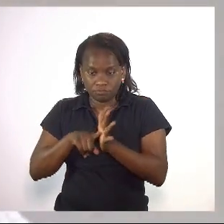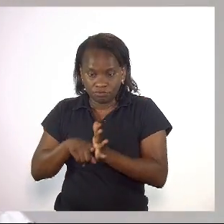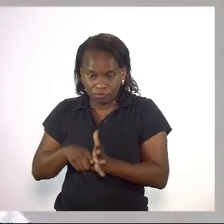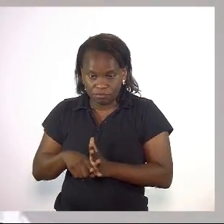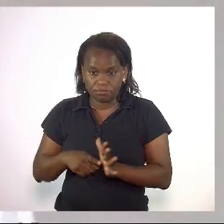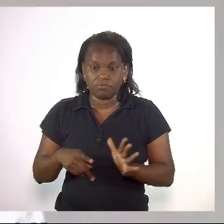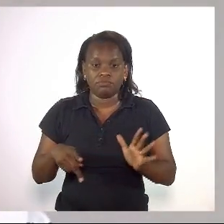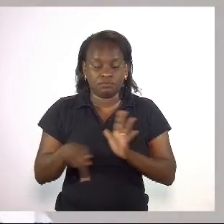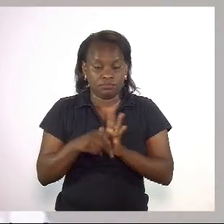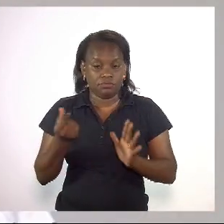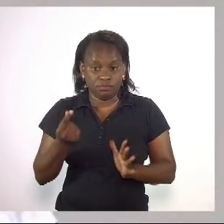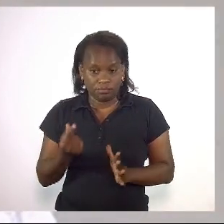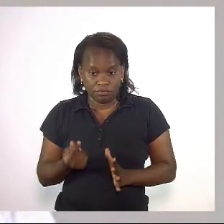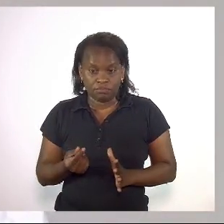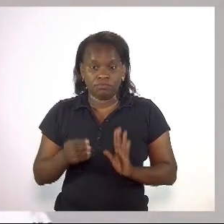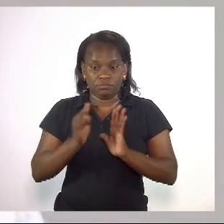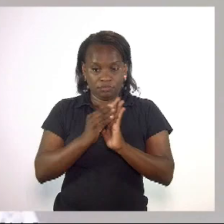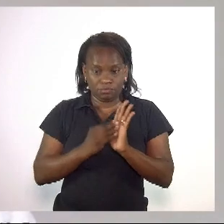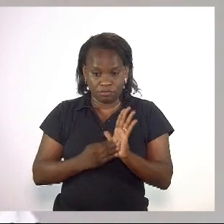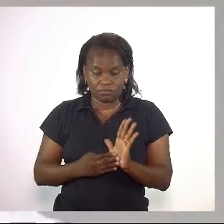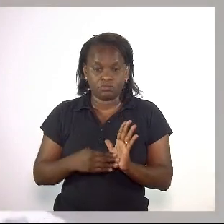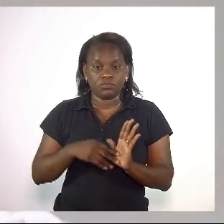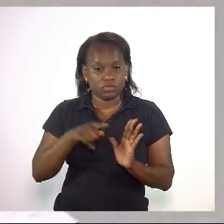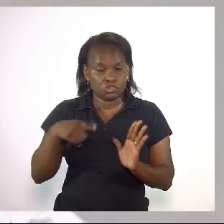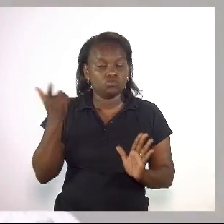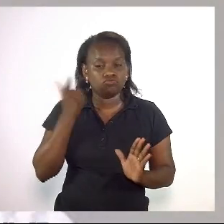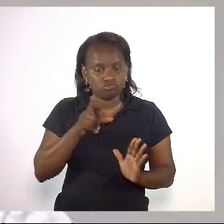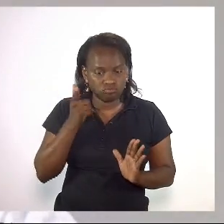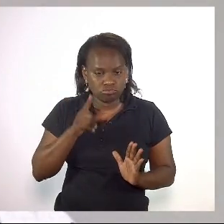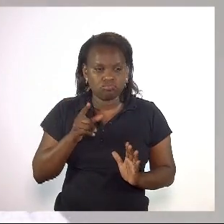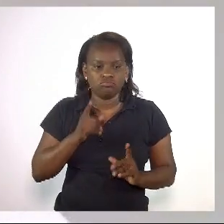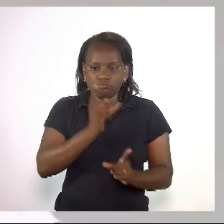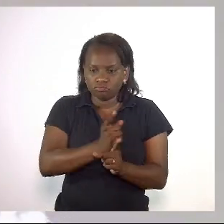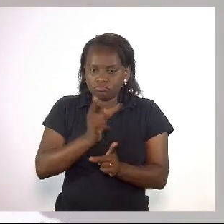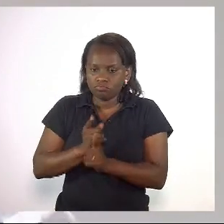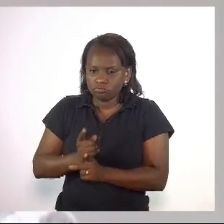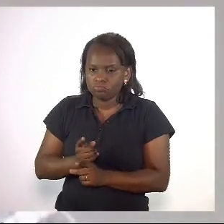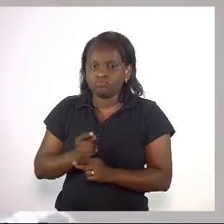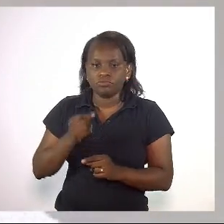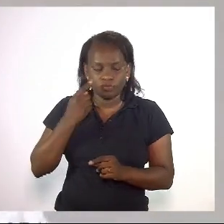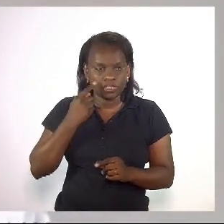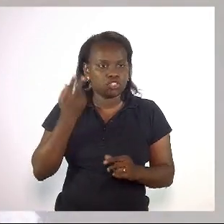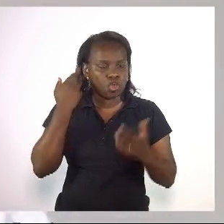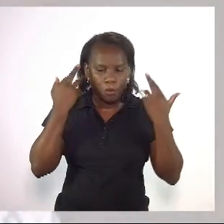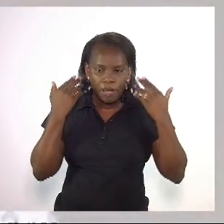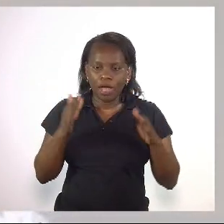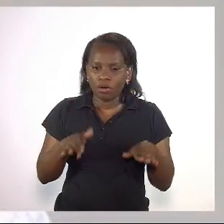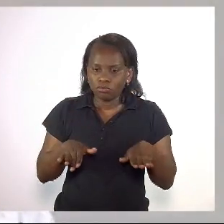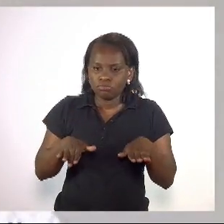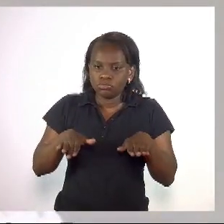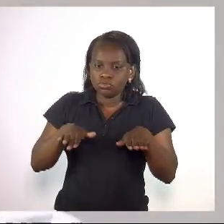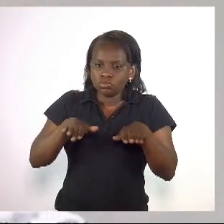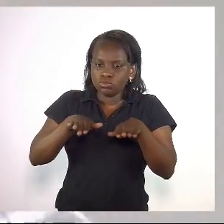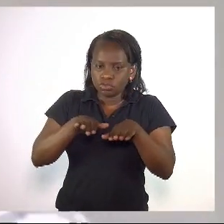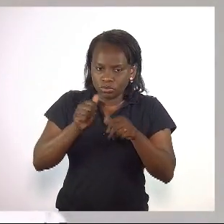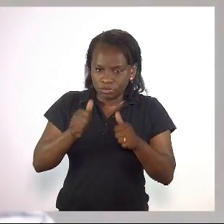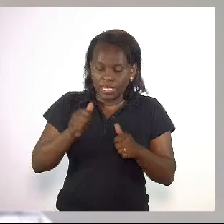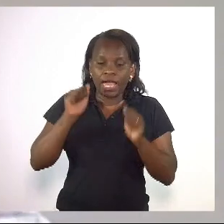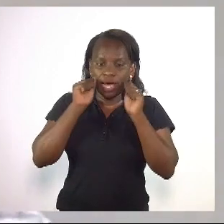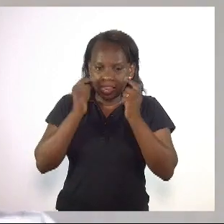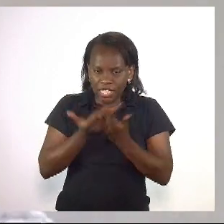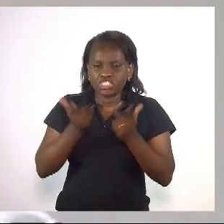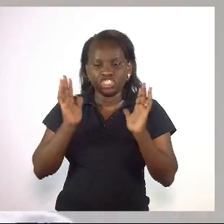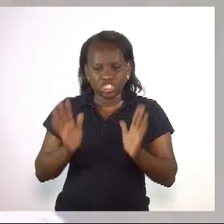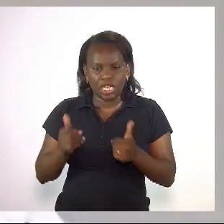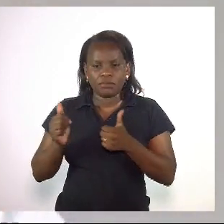parte financeira, dado que a gente está conseguindo chegar num ambiente de normalidade, e muito bem a LERJ já vem